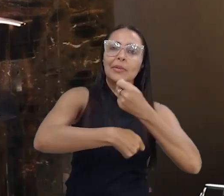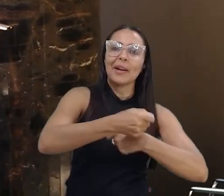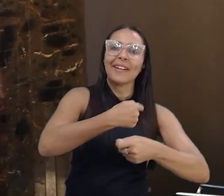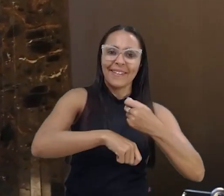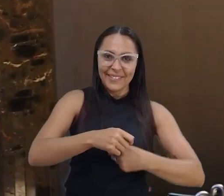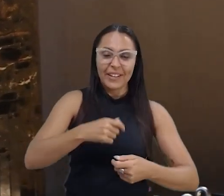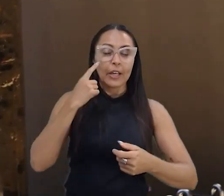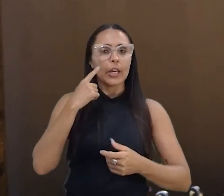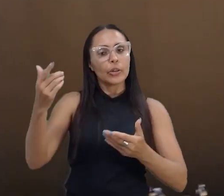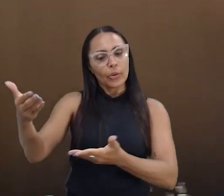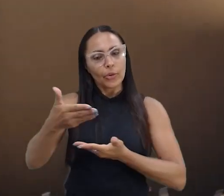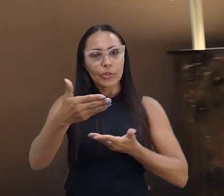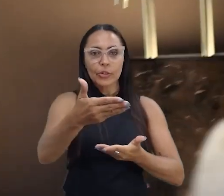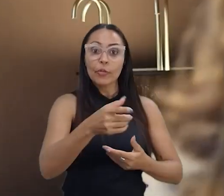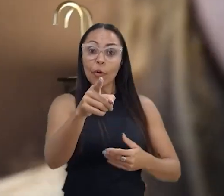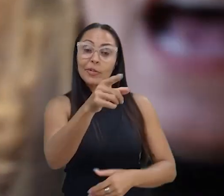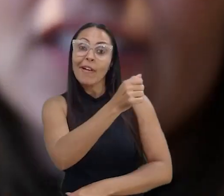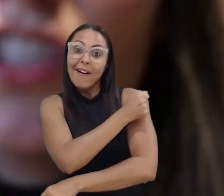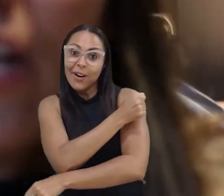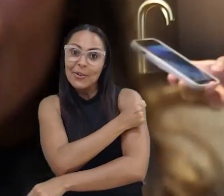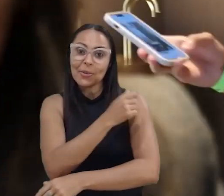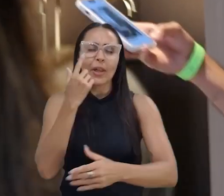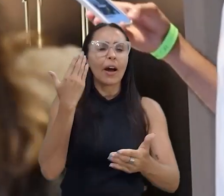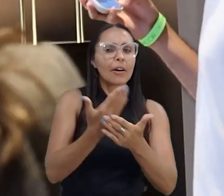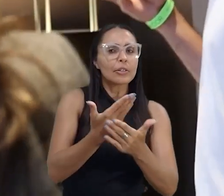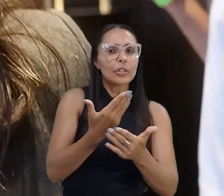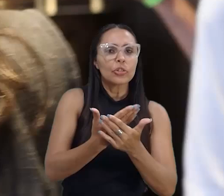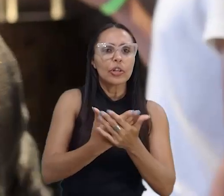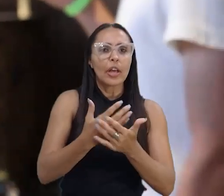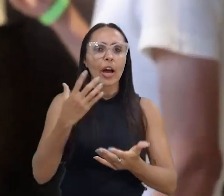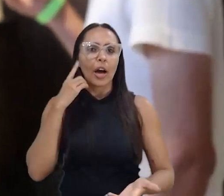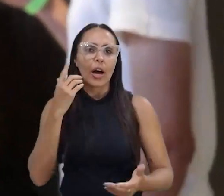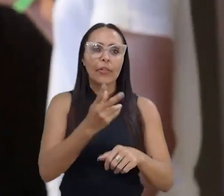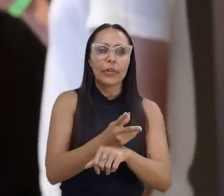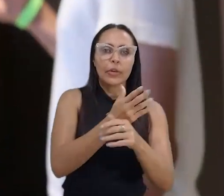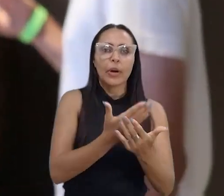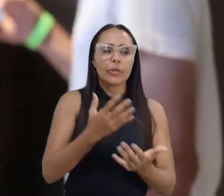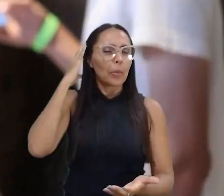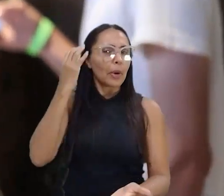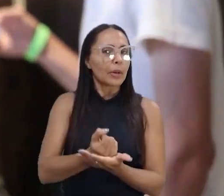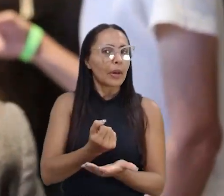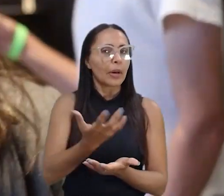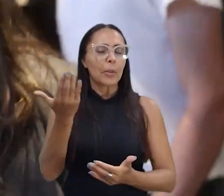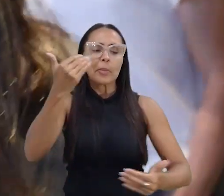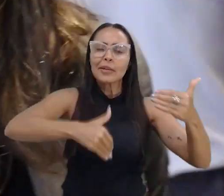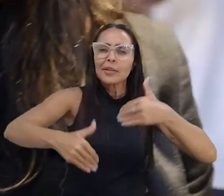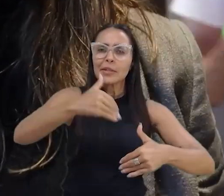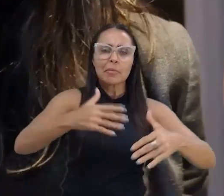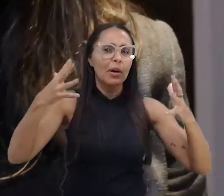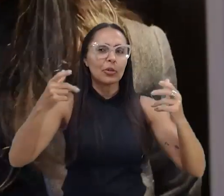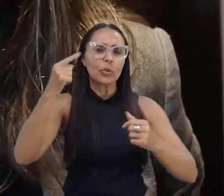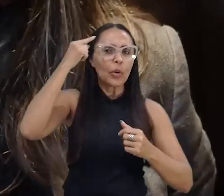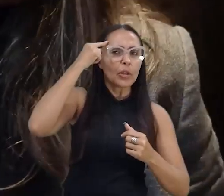impulsiona a gente. Então, convido você, estudante, a assistir às nossas videoaulas, a participar dos nossos podcasts, dos fóruns,